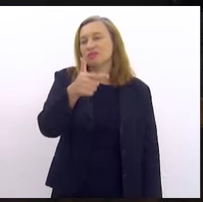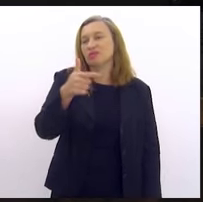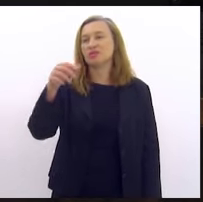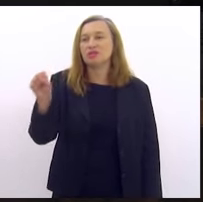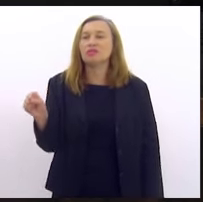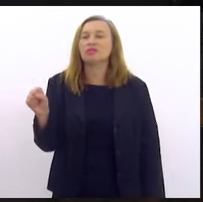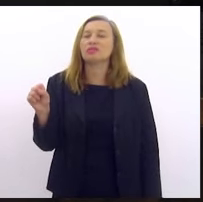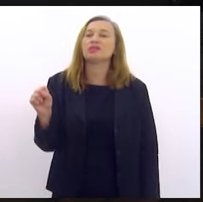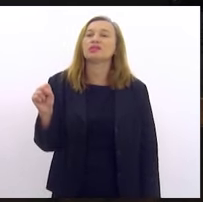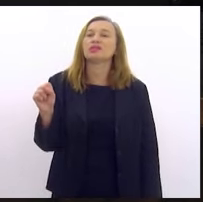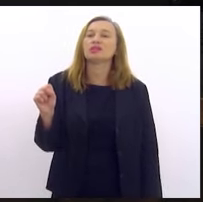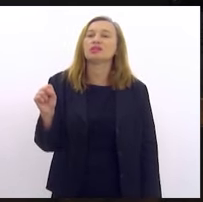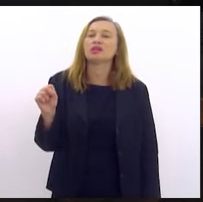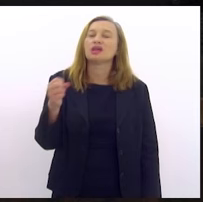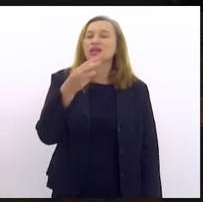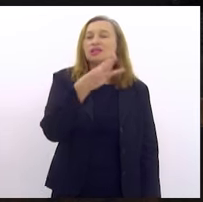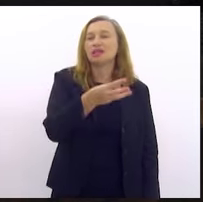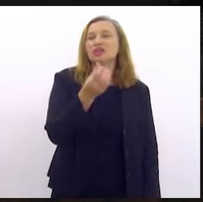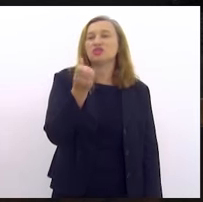4405-A/2018,